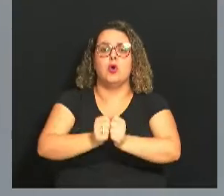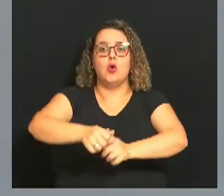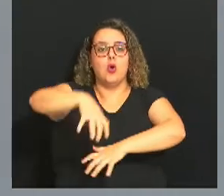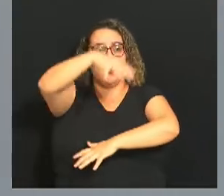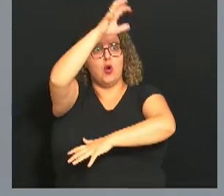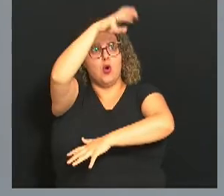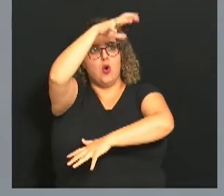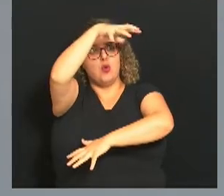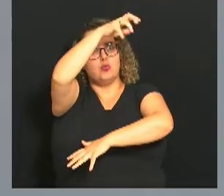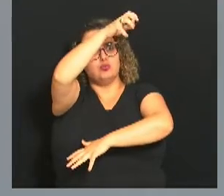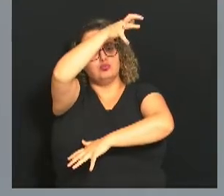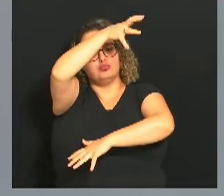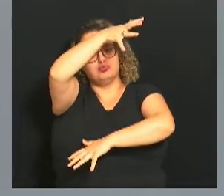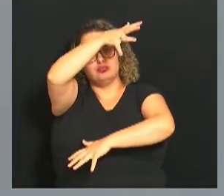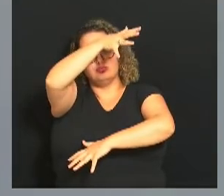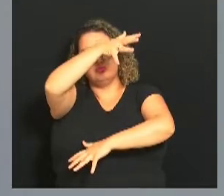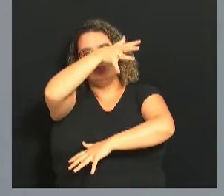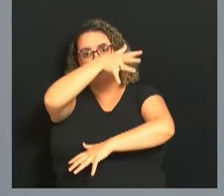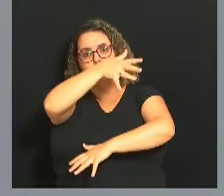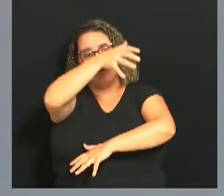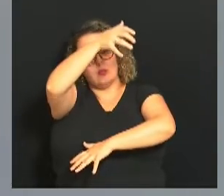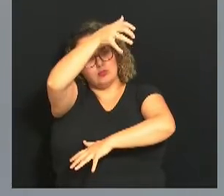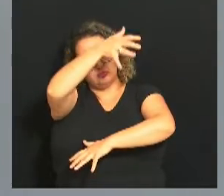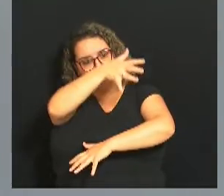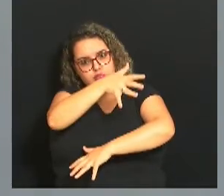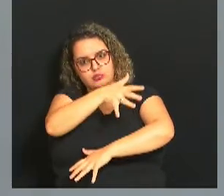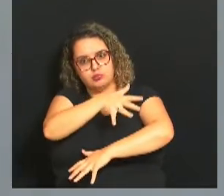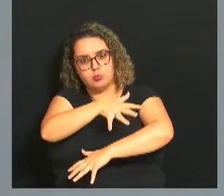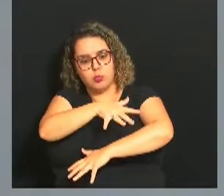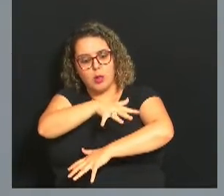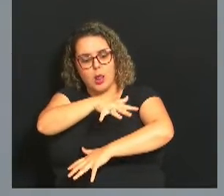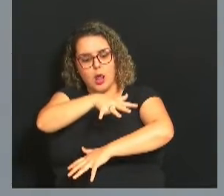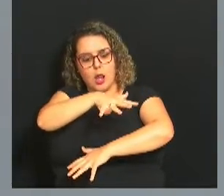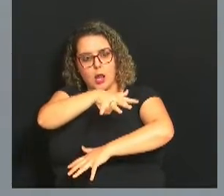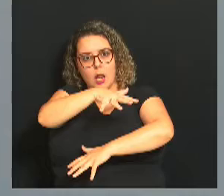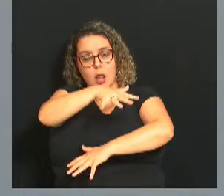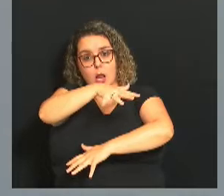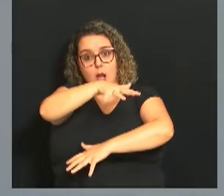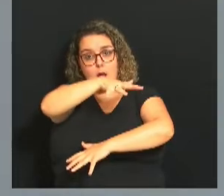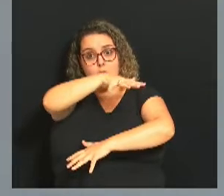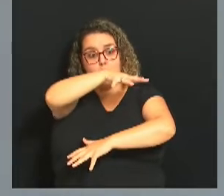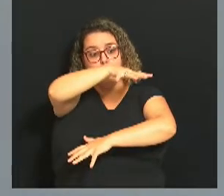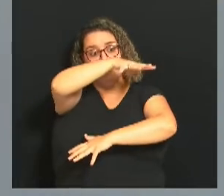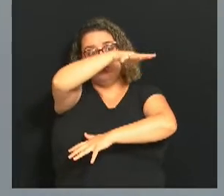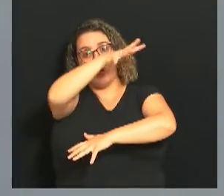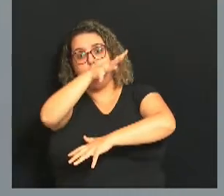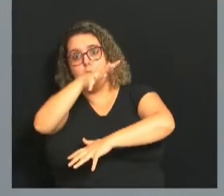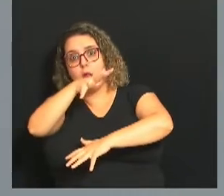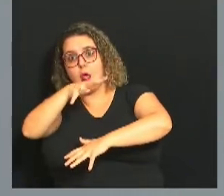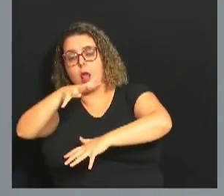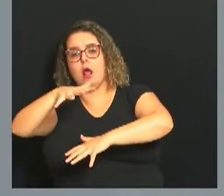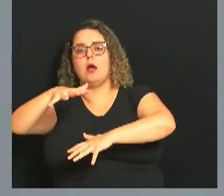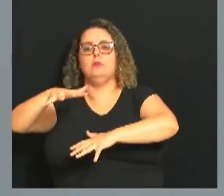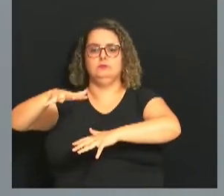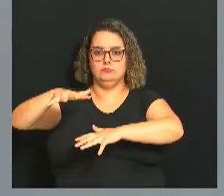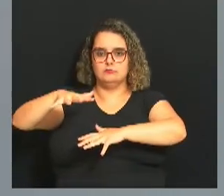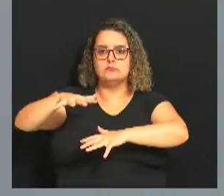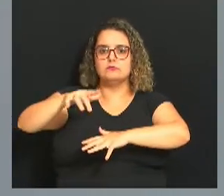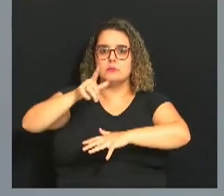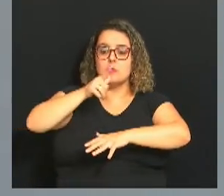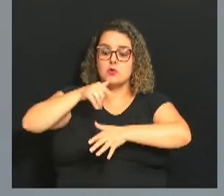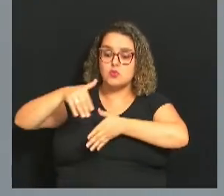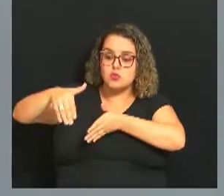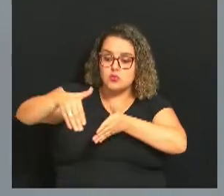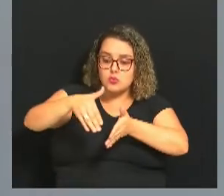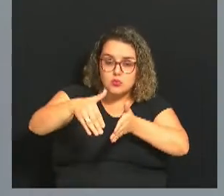água escorre, vai para o fundo do vale, preenche o fundo do vale, transborda os canais. E nas áreas em que os rios estão